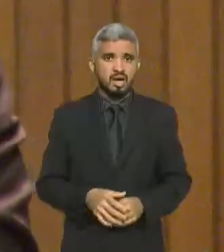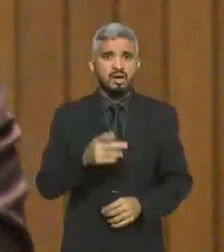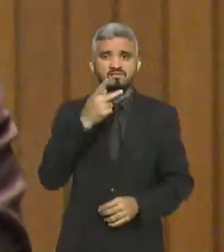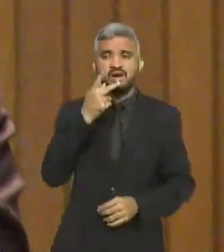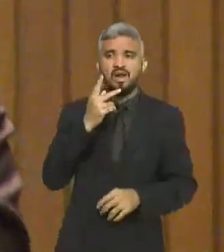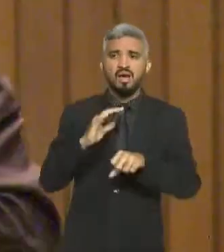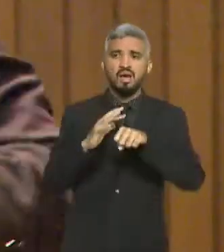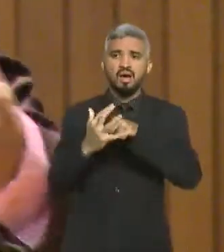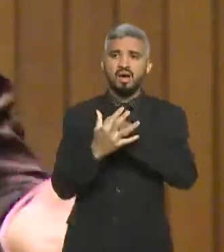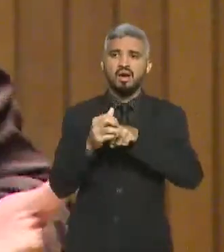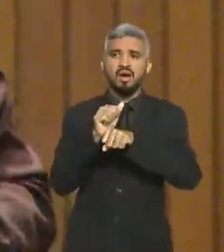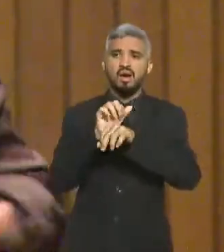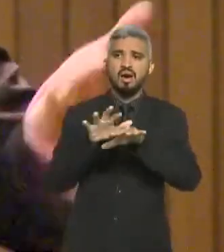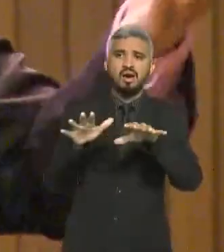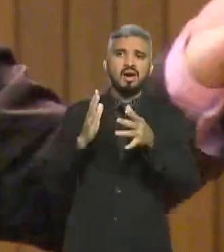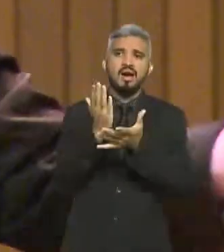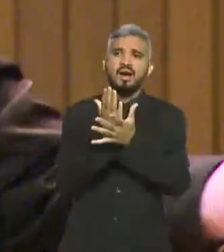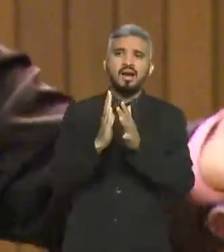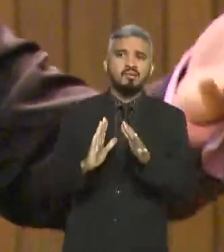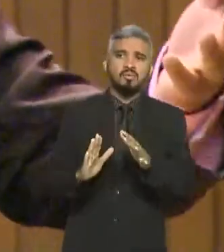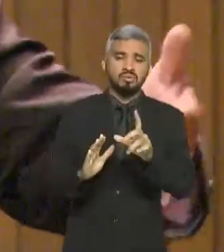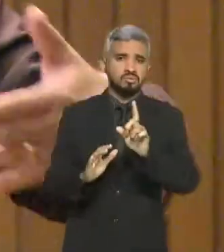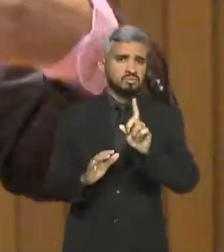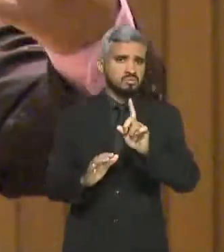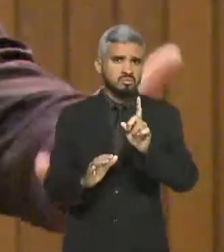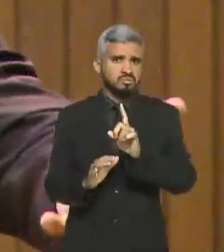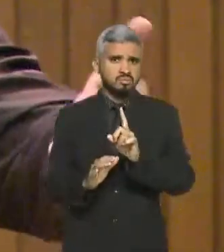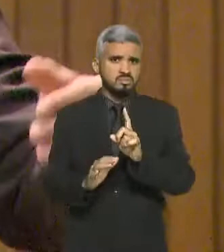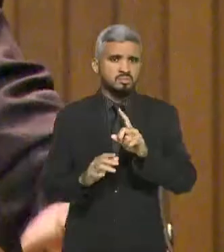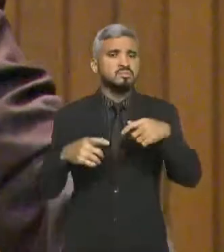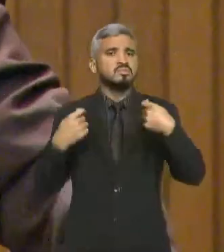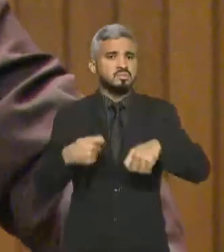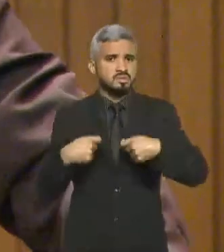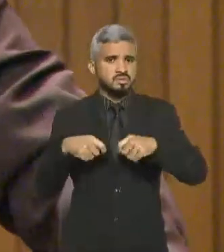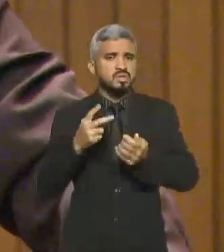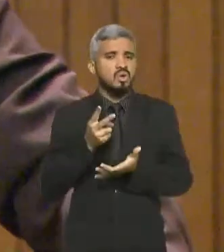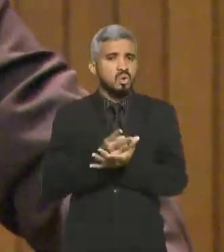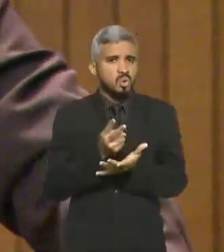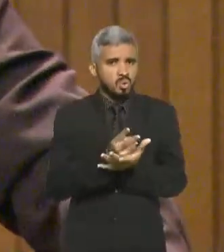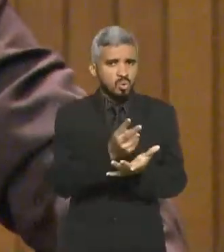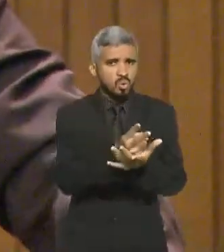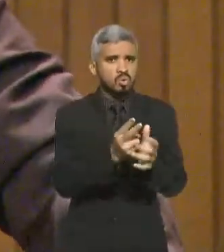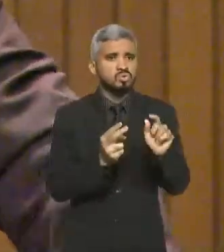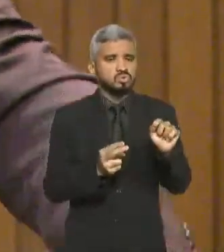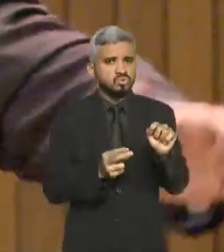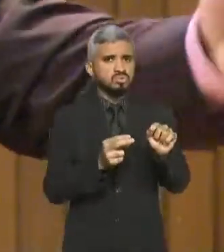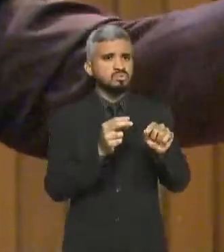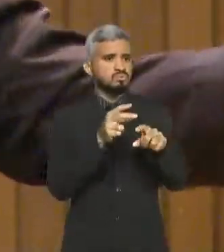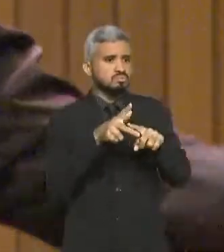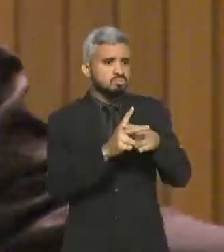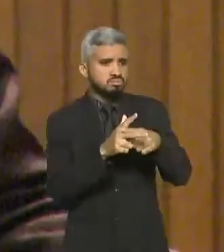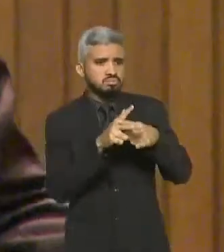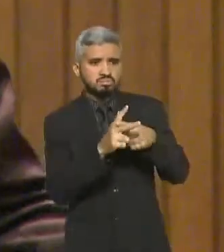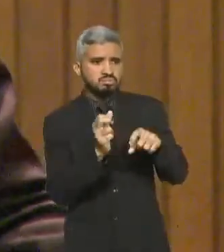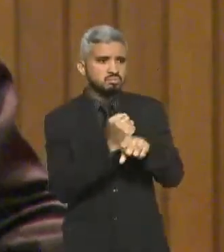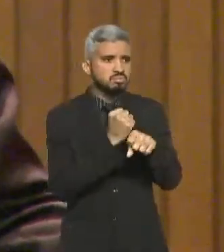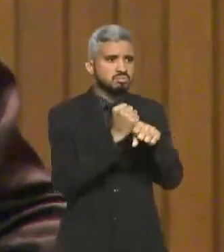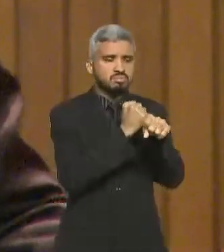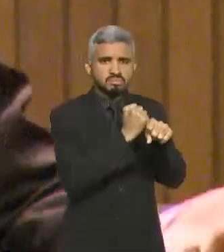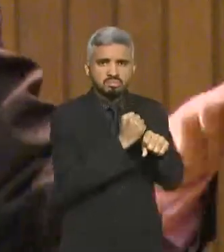continuar. E pior é tirar da saúde para ampliar a Secretaria de Governo. Para